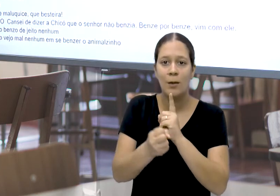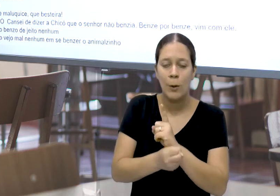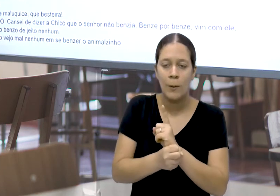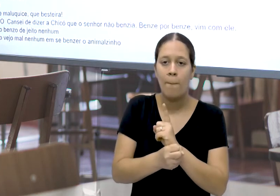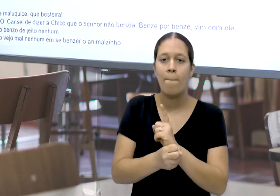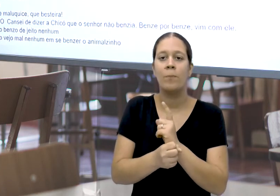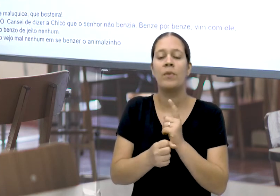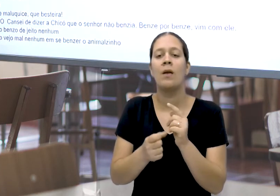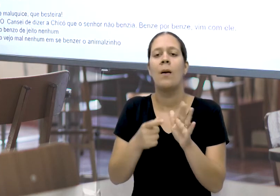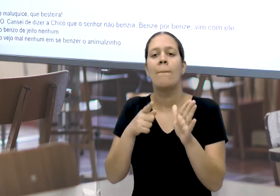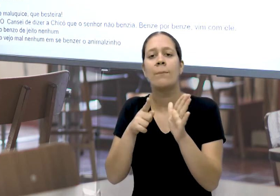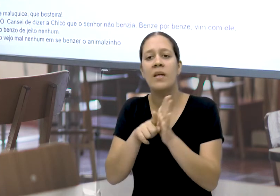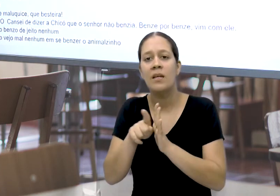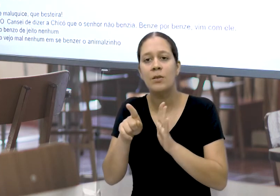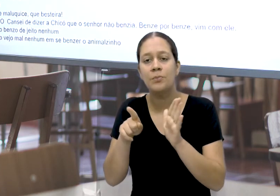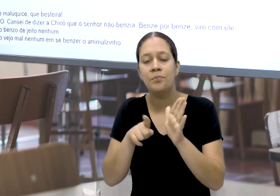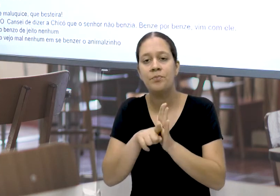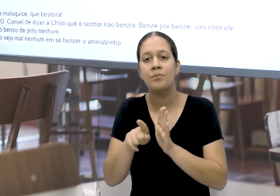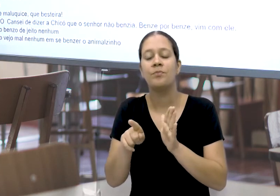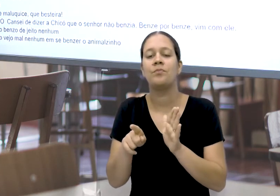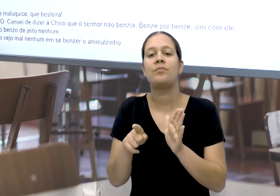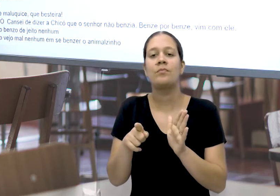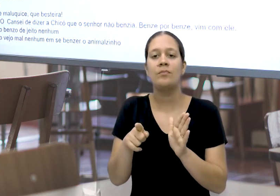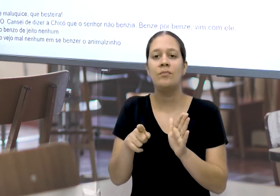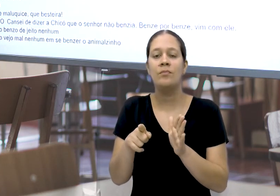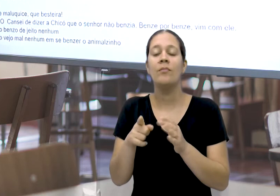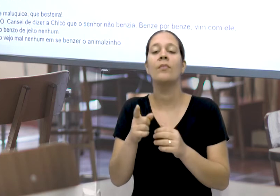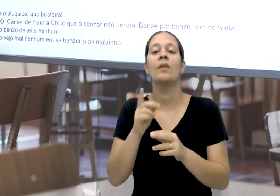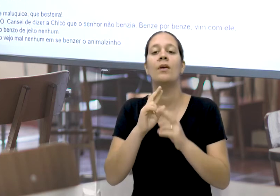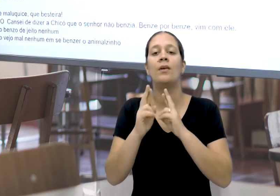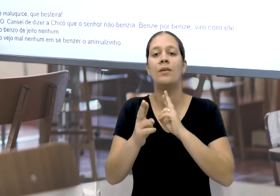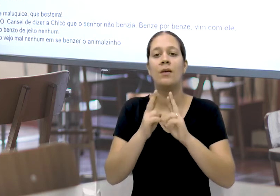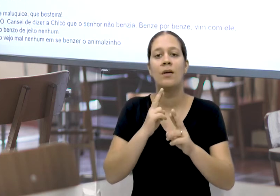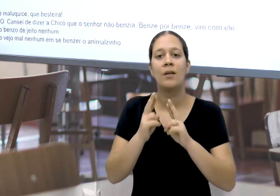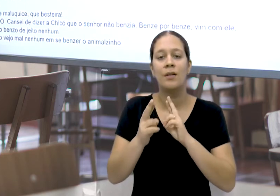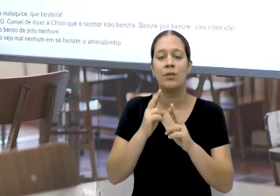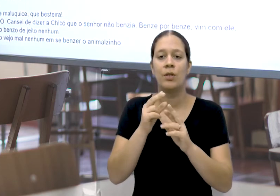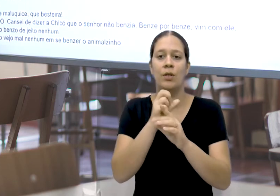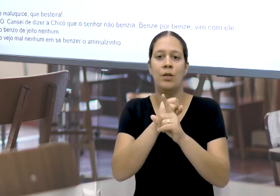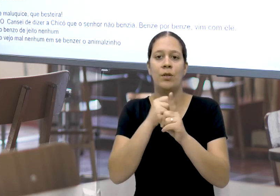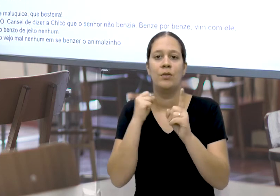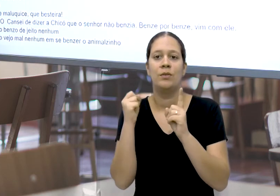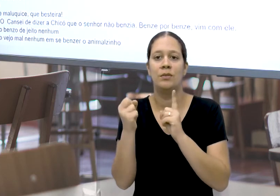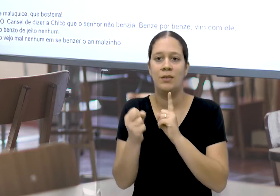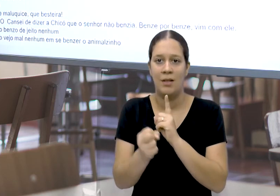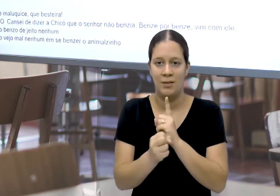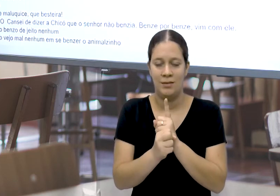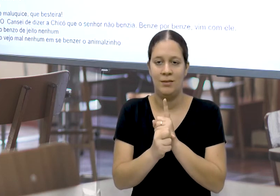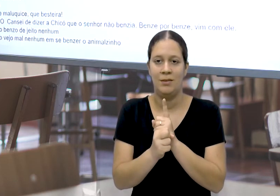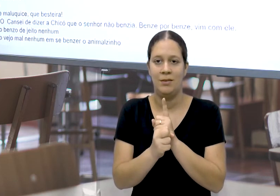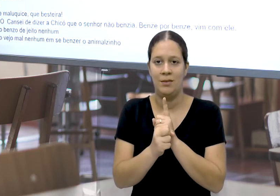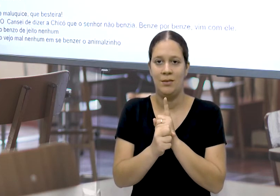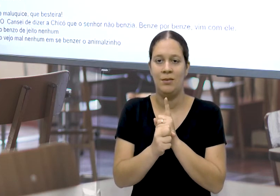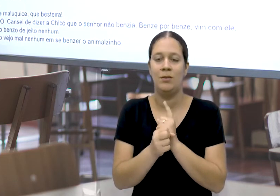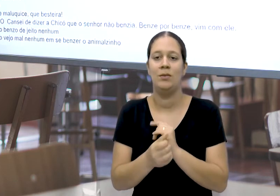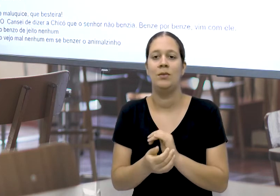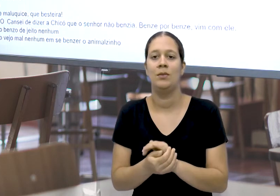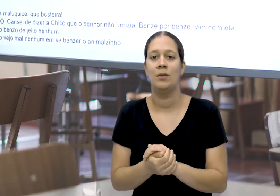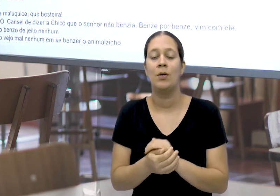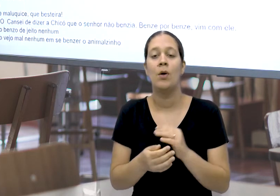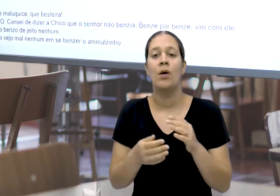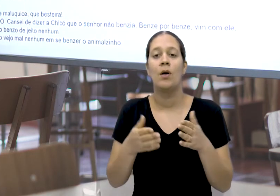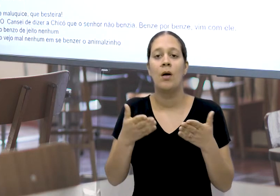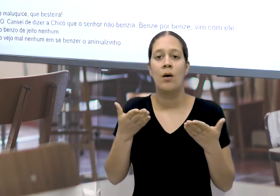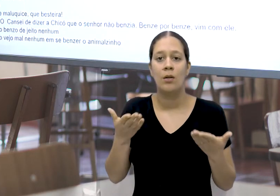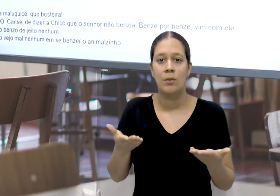sociedade, questiona as questões, as relações sociais da sociedade.